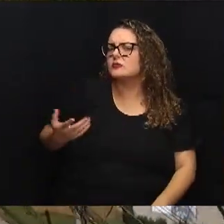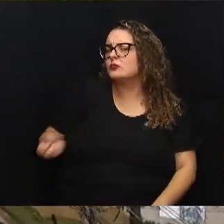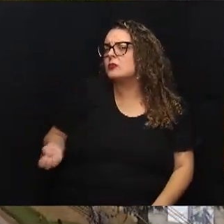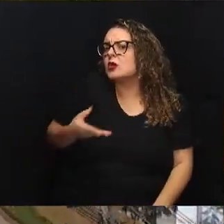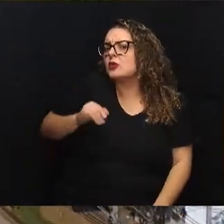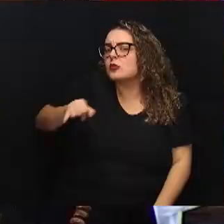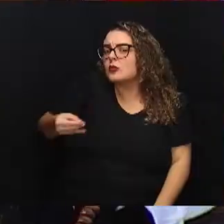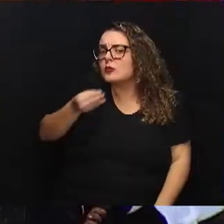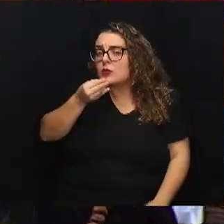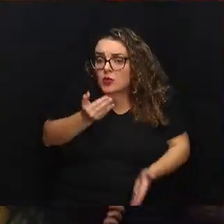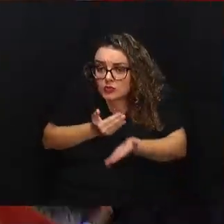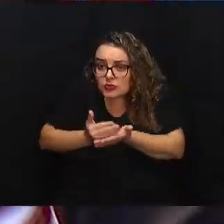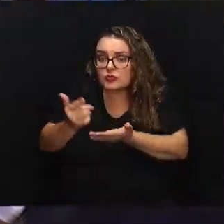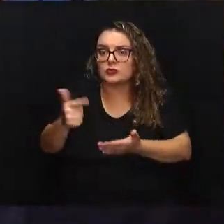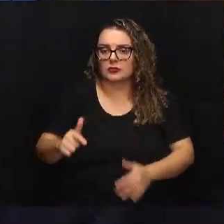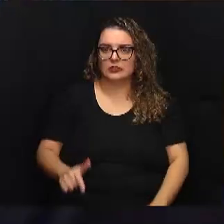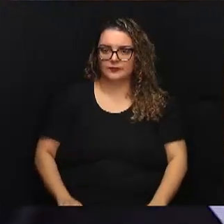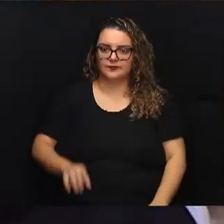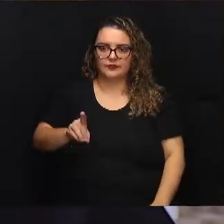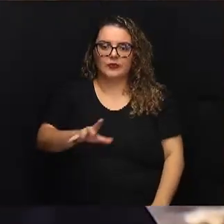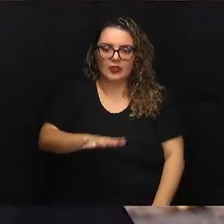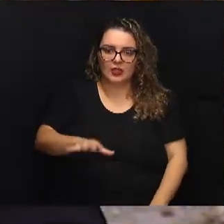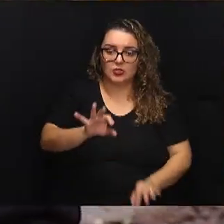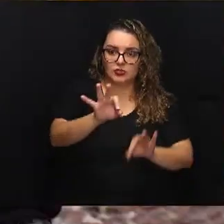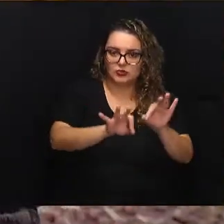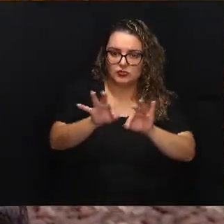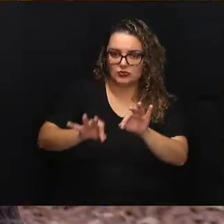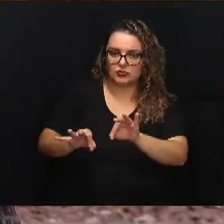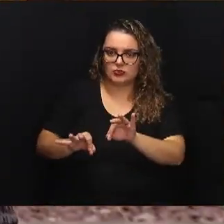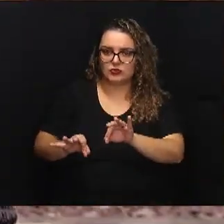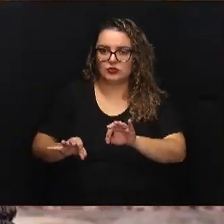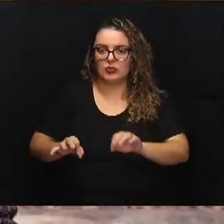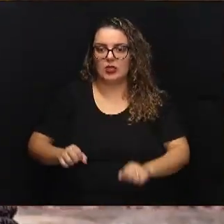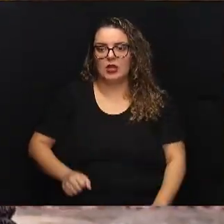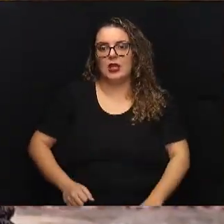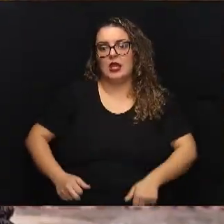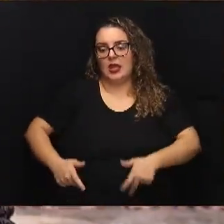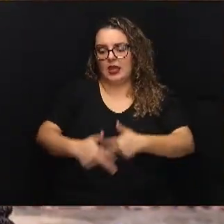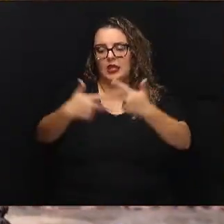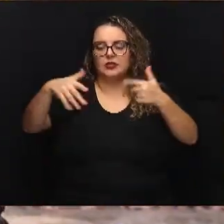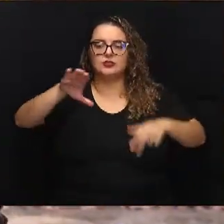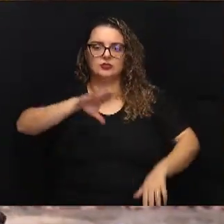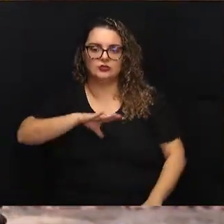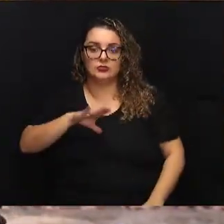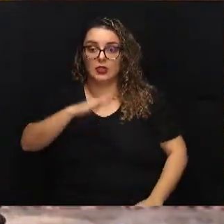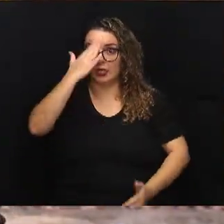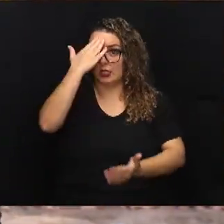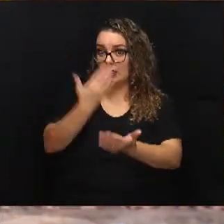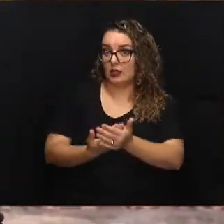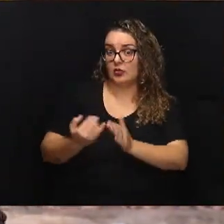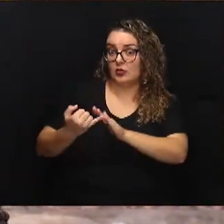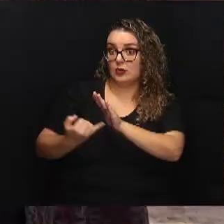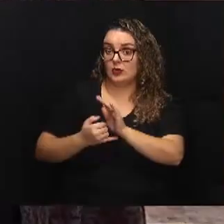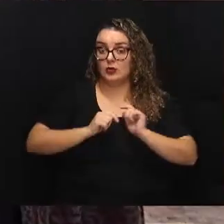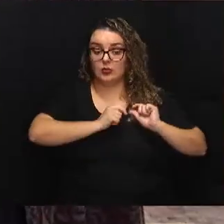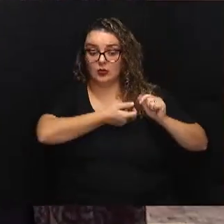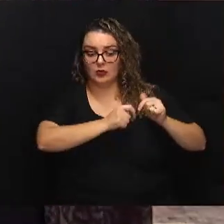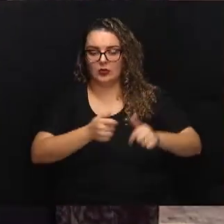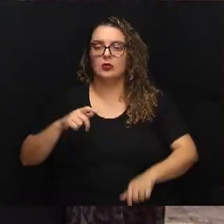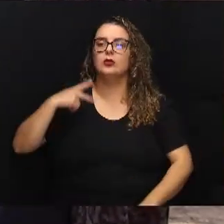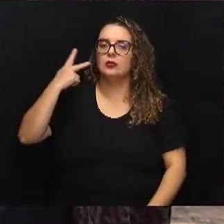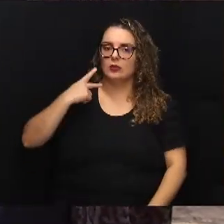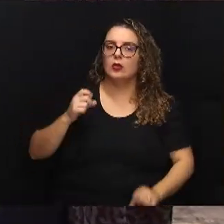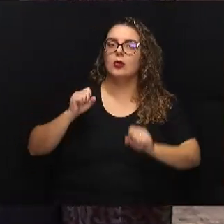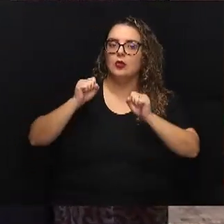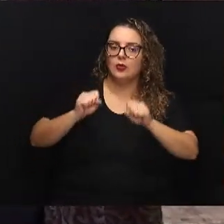de recomeço. A diretora da organização Etnocidade acredita que as instituições da política tradicional